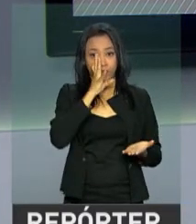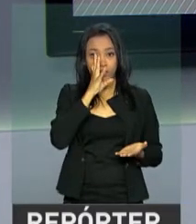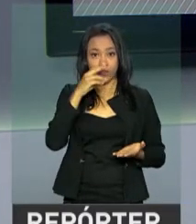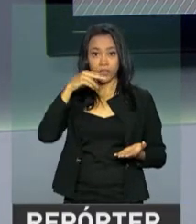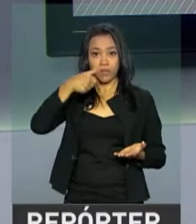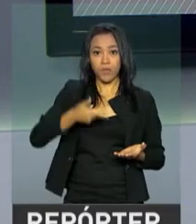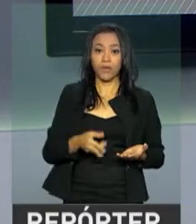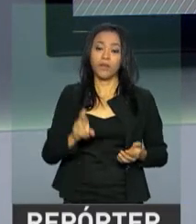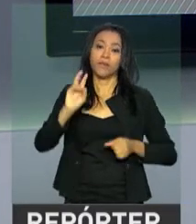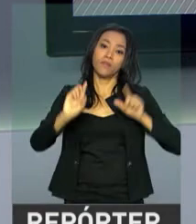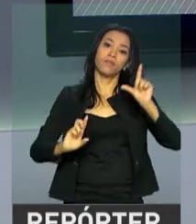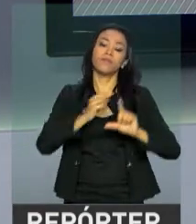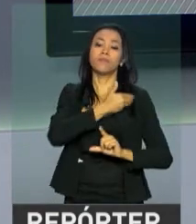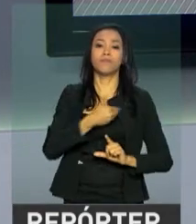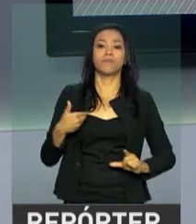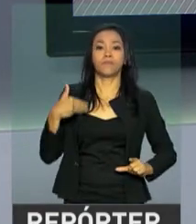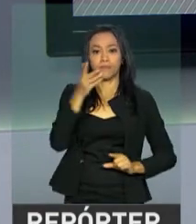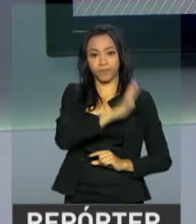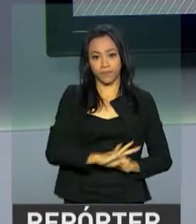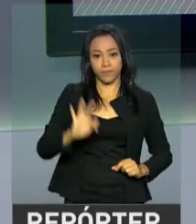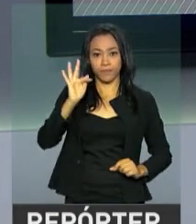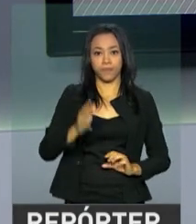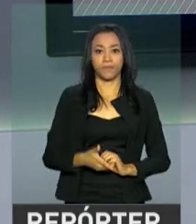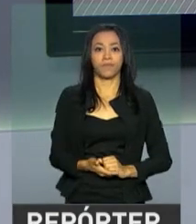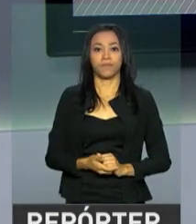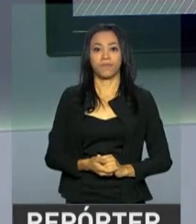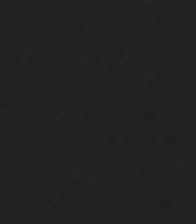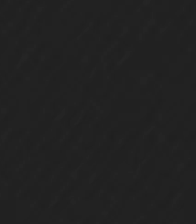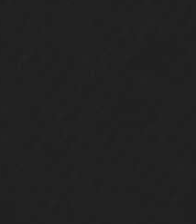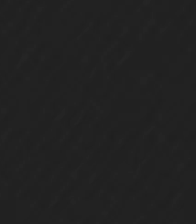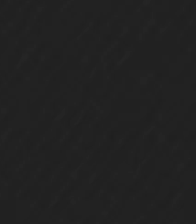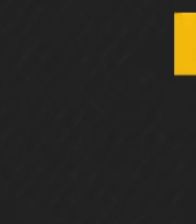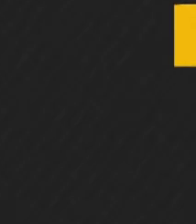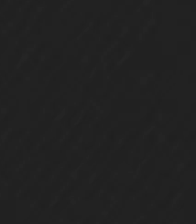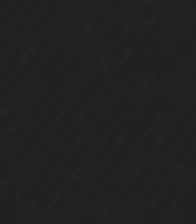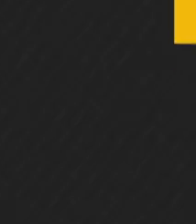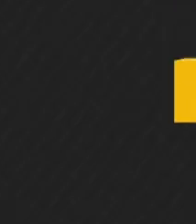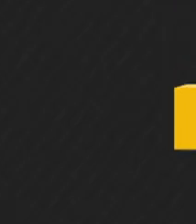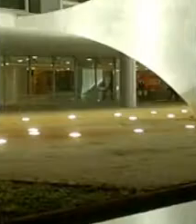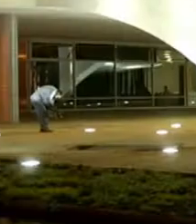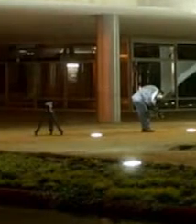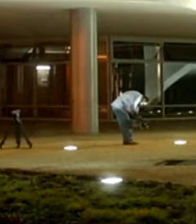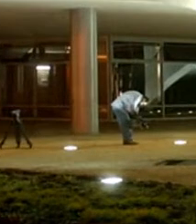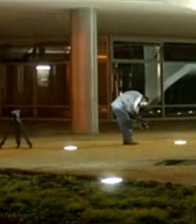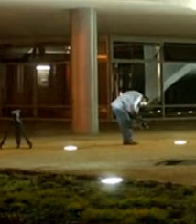Continue com a gente na NBR, a TV do Governo Federal.